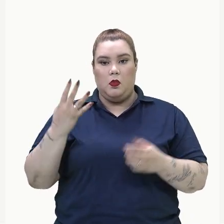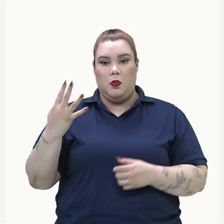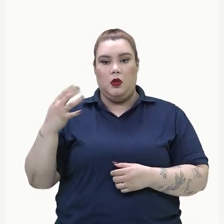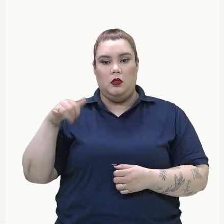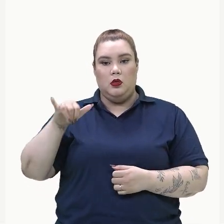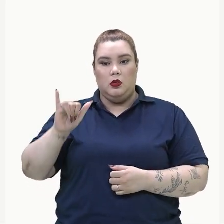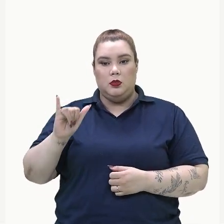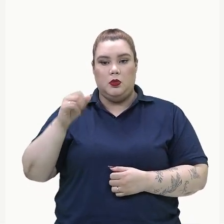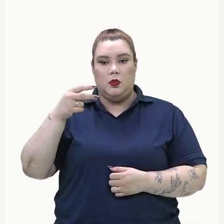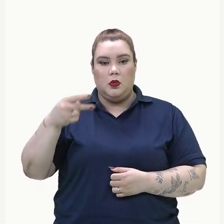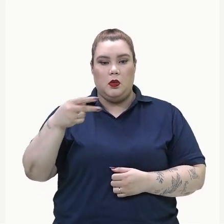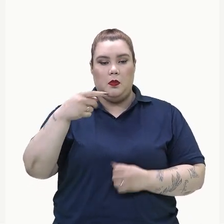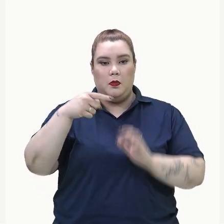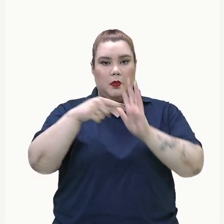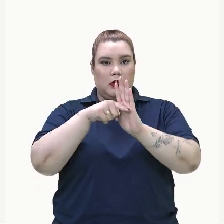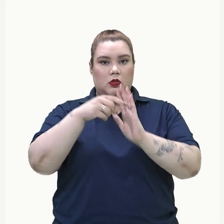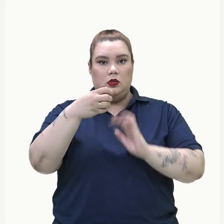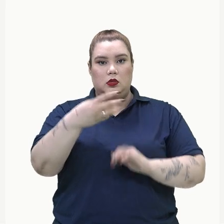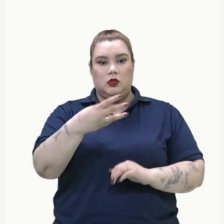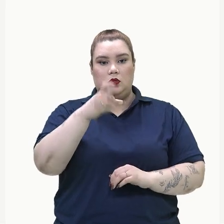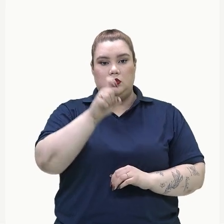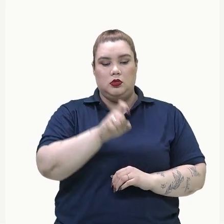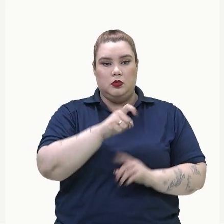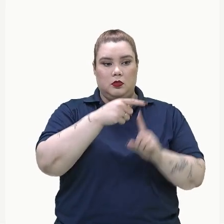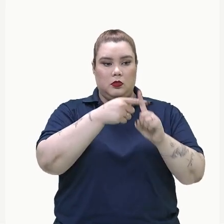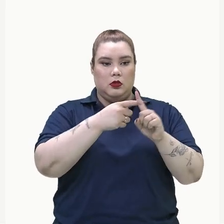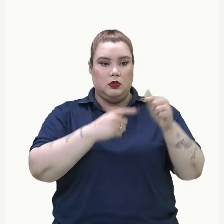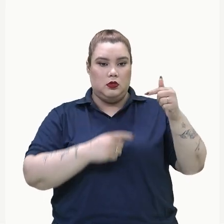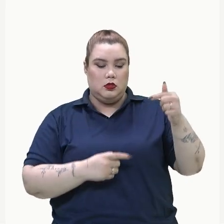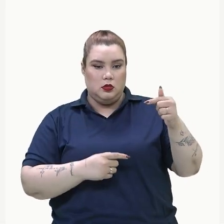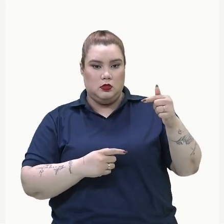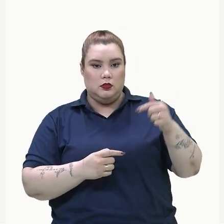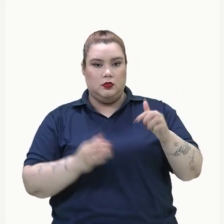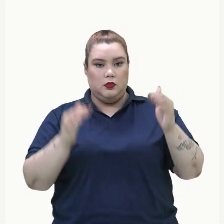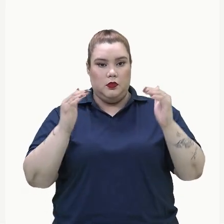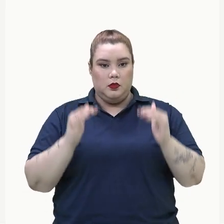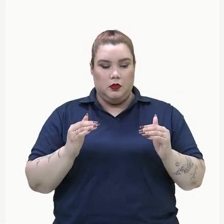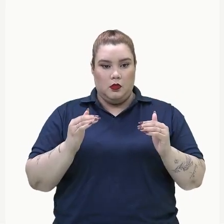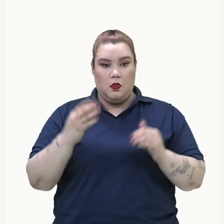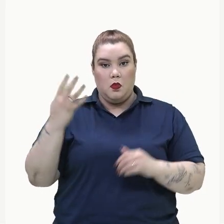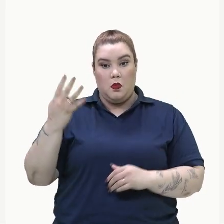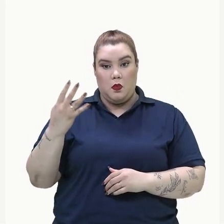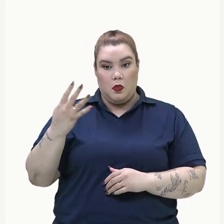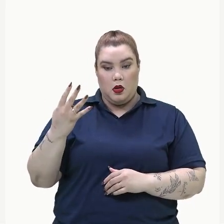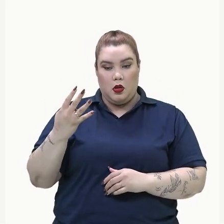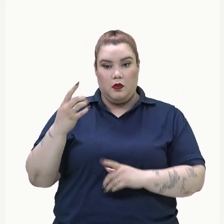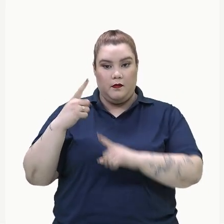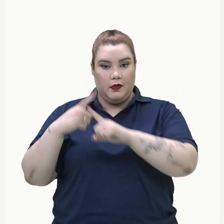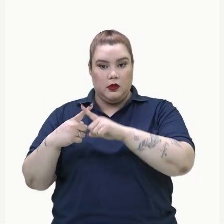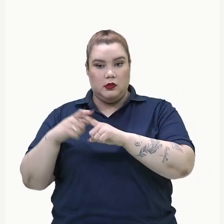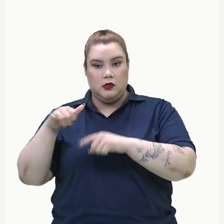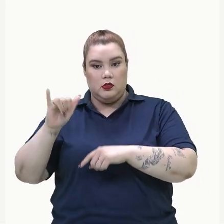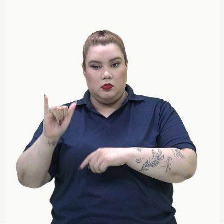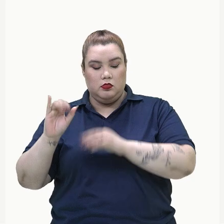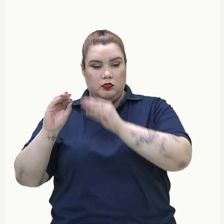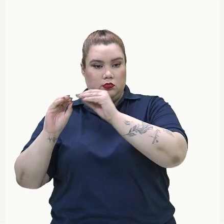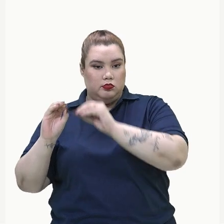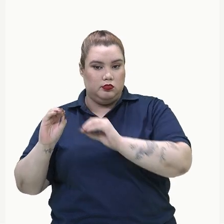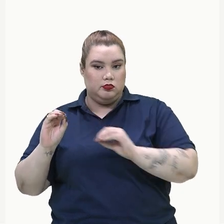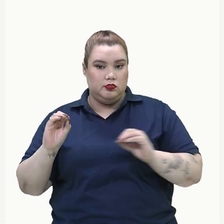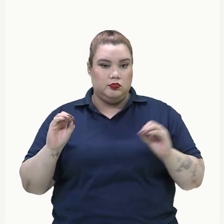igual a menos 3x mais 7. E aí, para finalizar, né, esse 4 está multiplicando y, quando ele for para o segundo